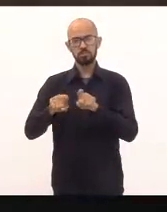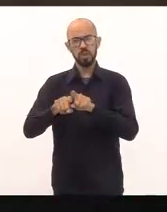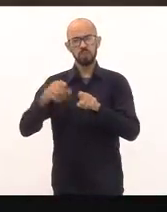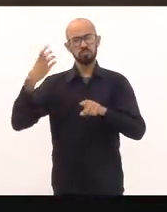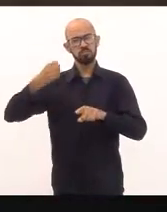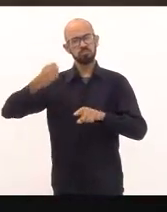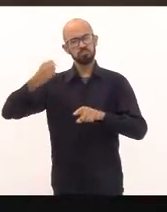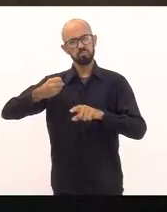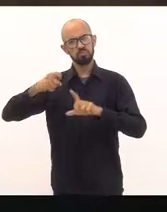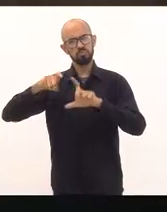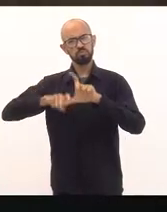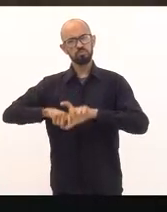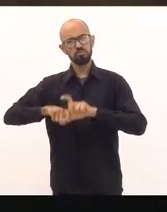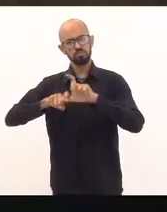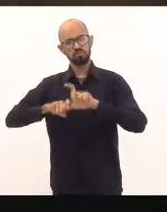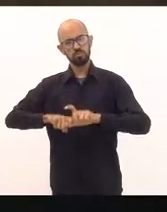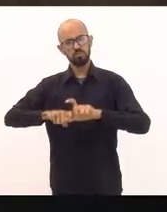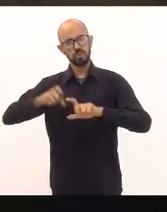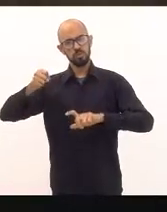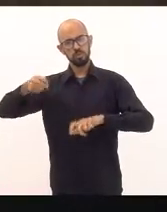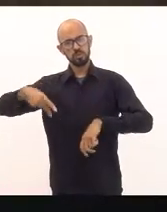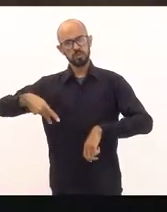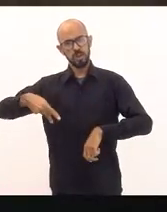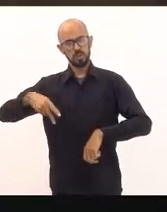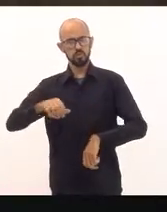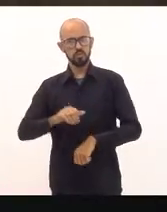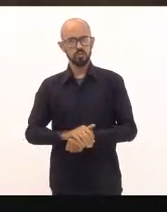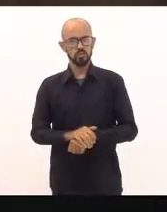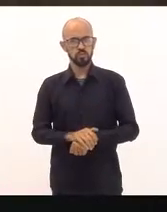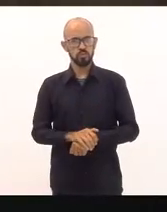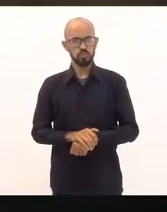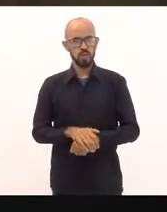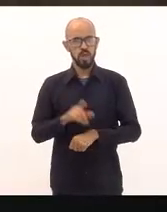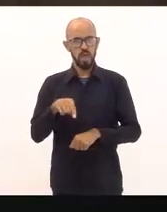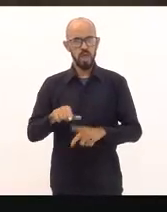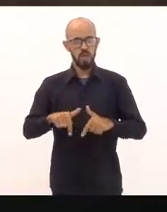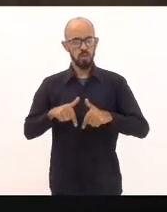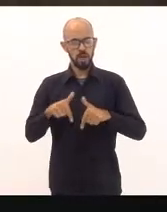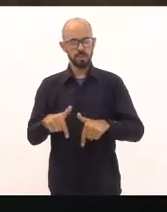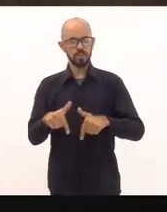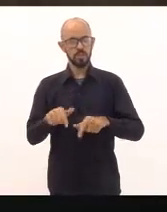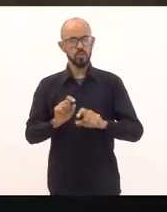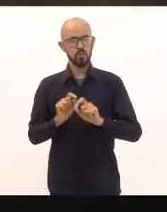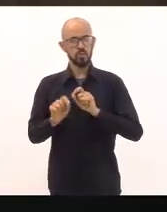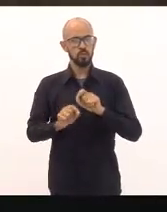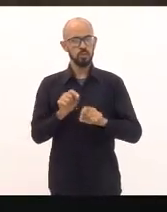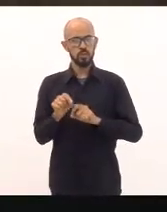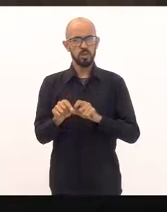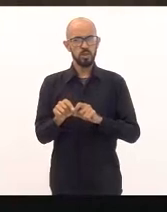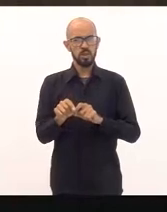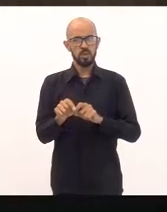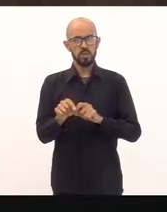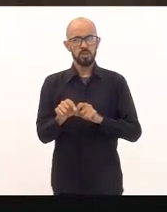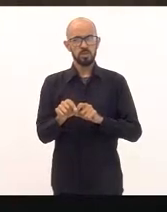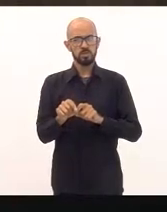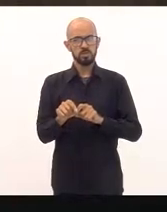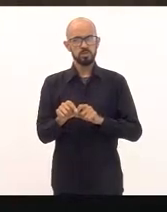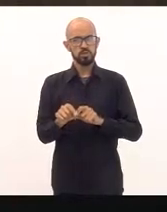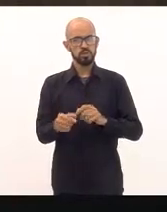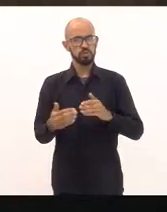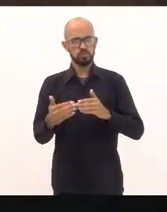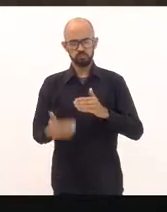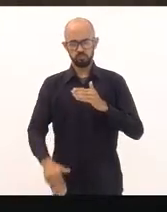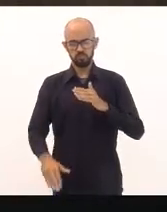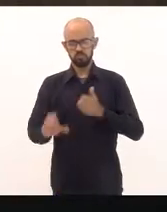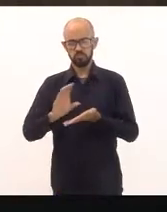seus dependentes, além de tudo isso, foi um ato de irregularidade, de inconstitucionalidade,